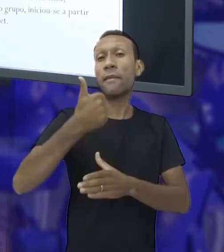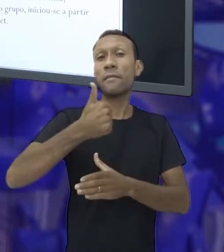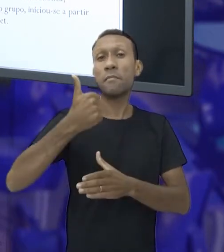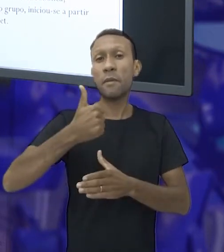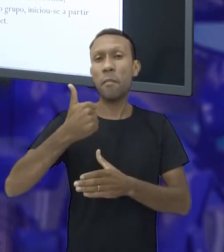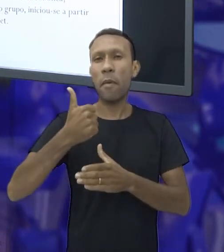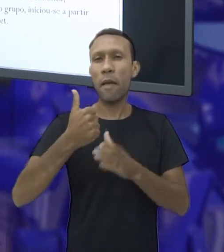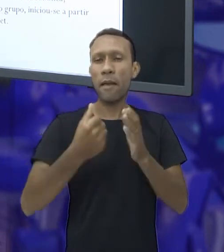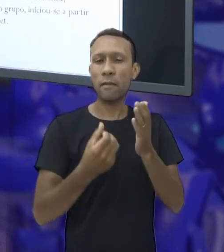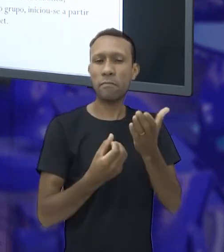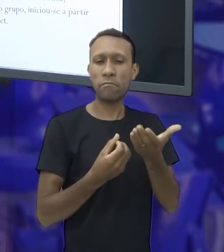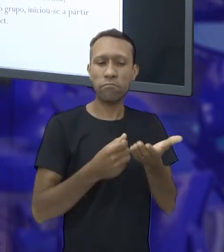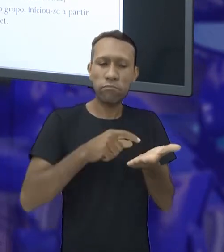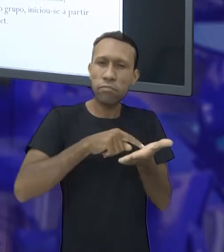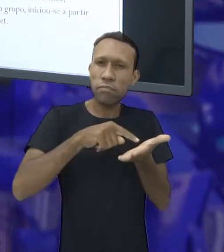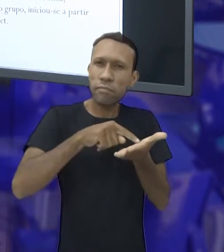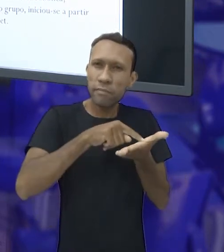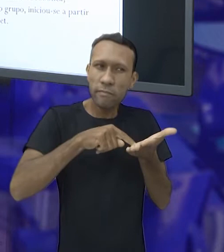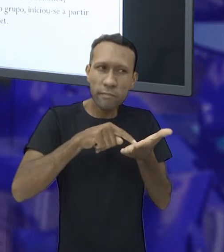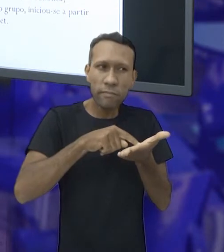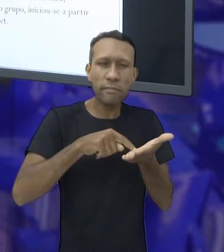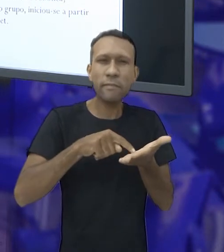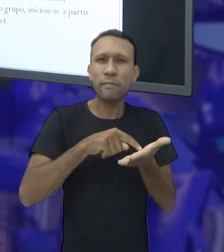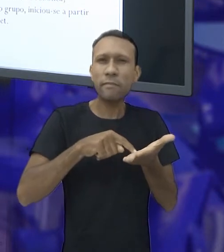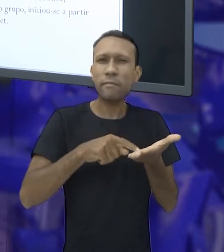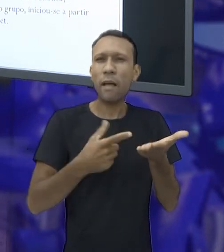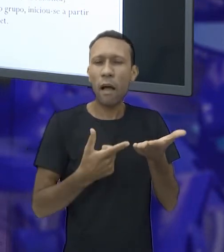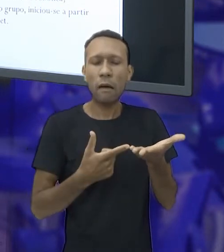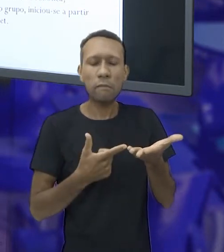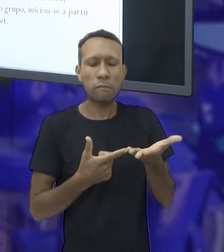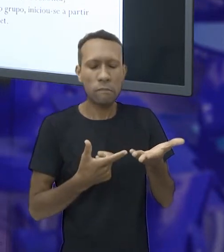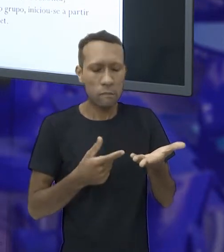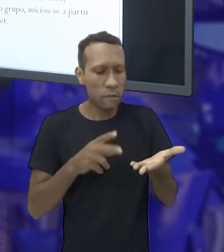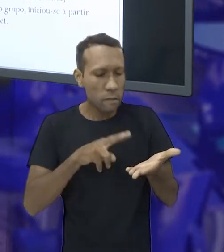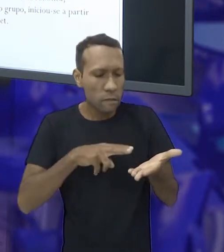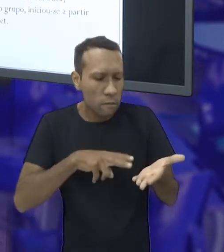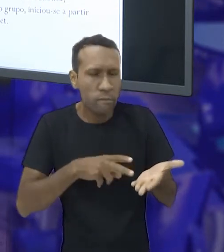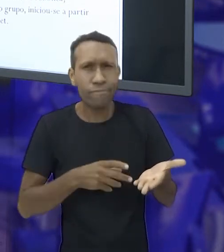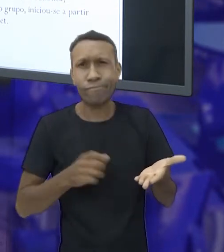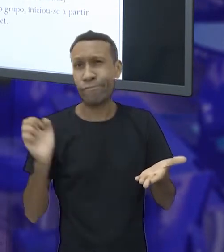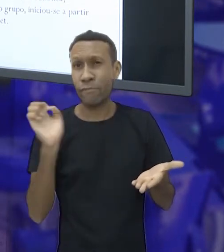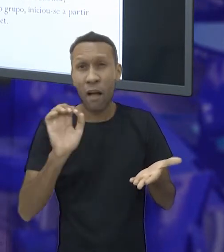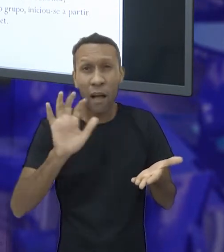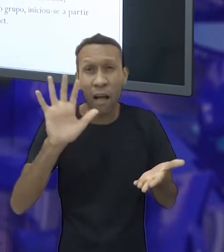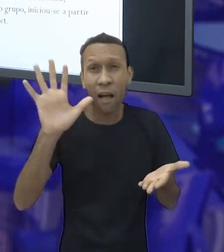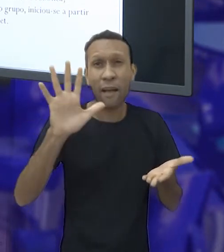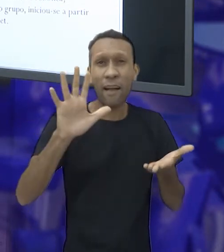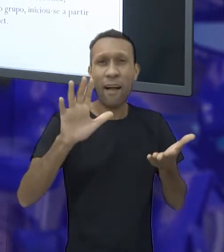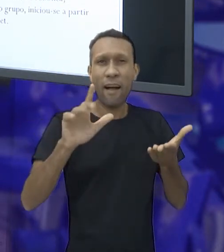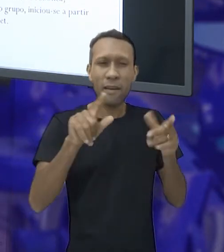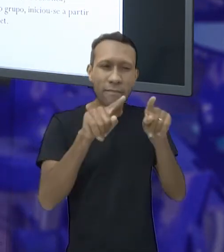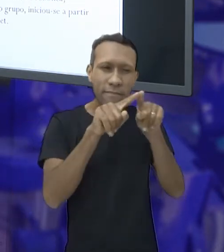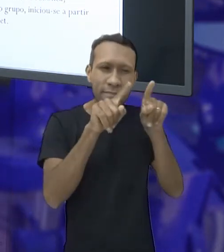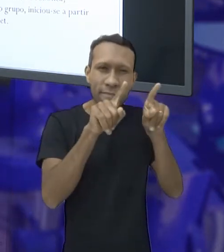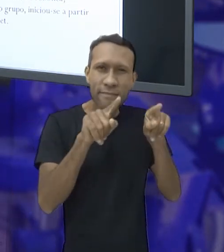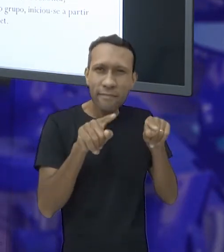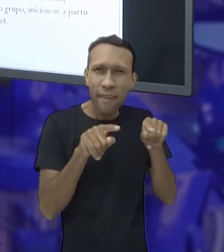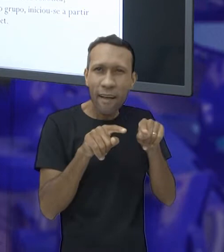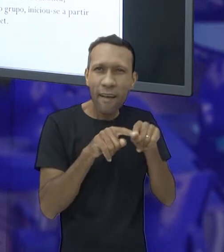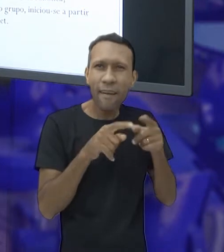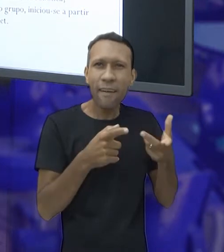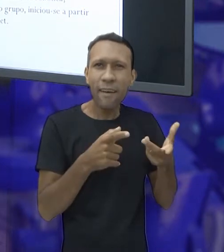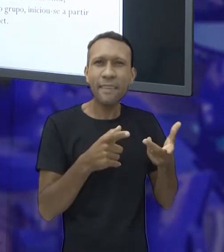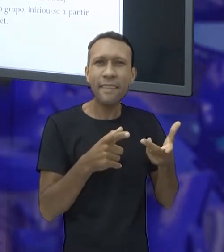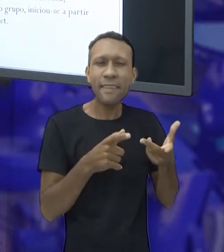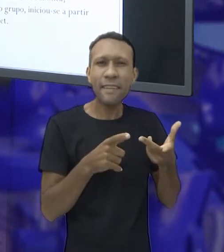touch, né, posteriormente a Samsung achou muito caro, né, a produção dessas telas touch, aí depois vem, né, aquele rapaz